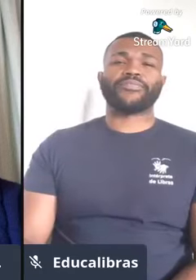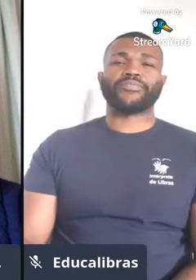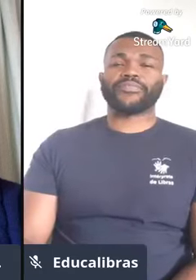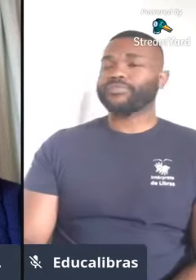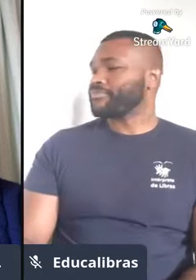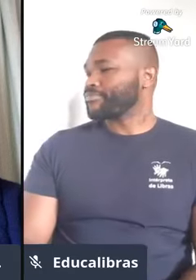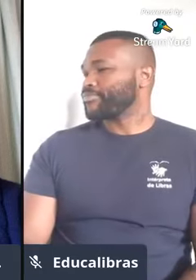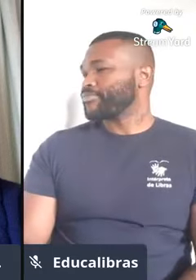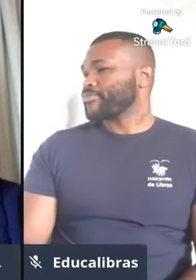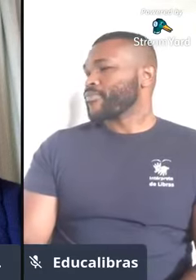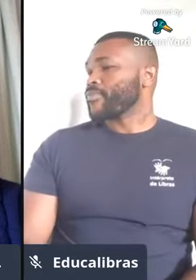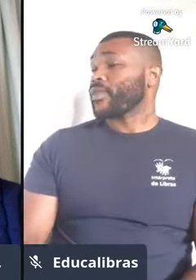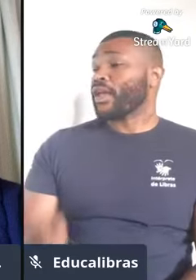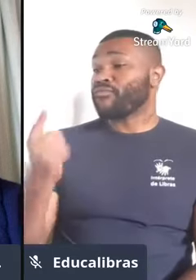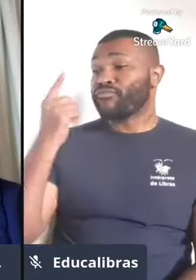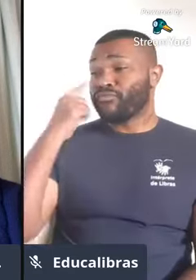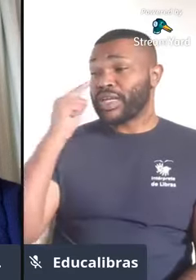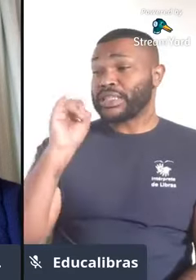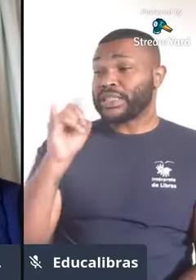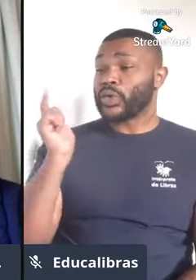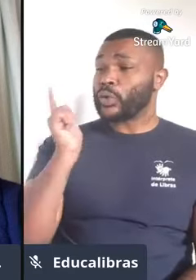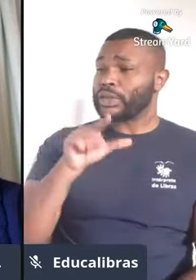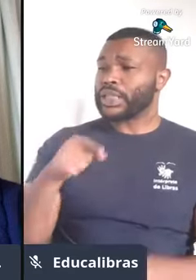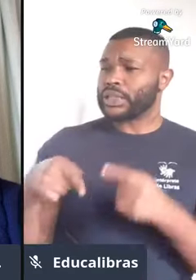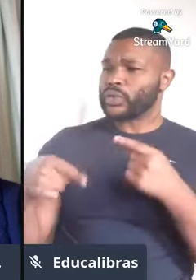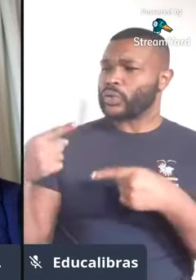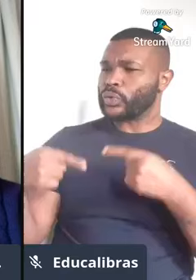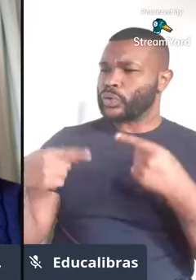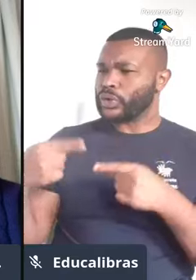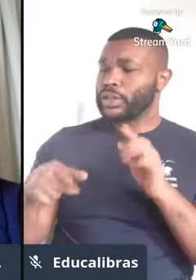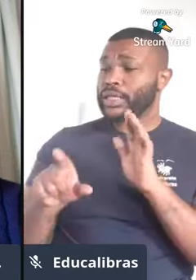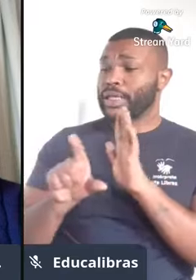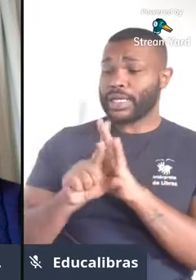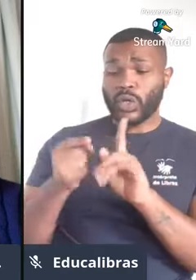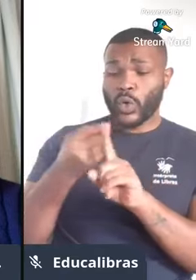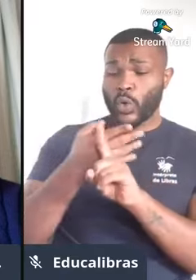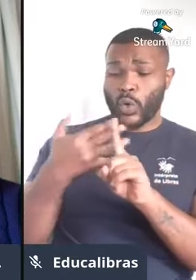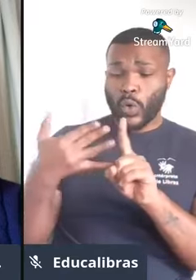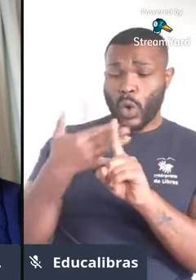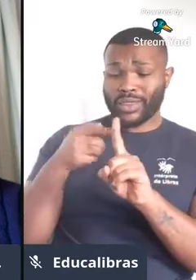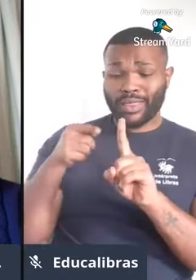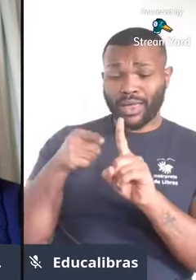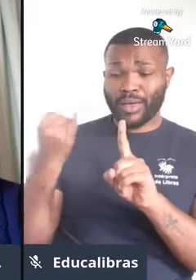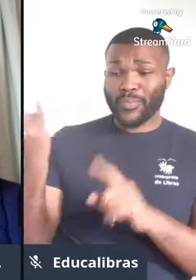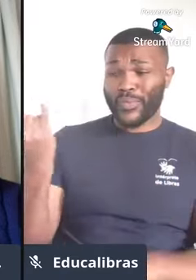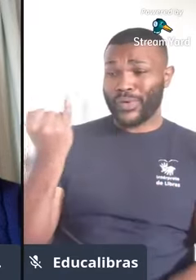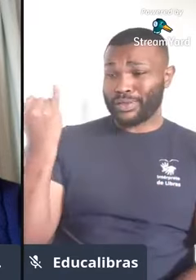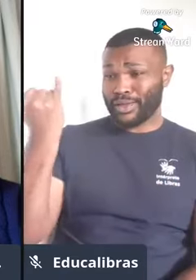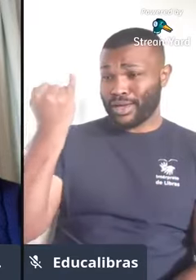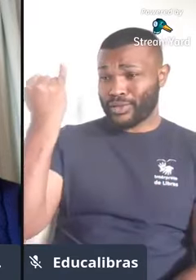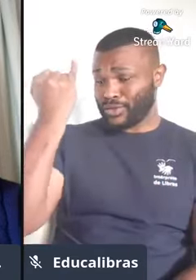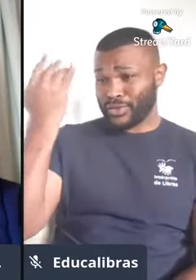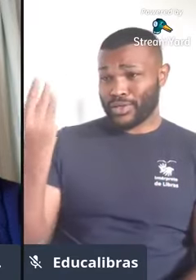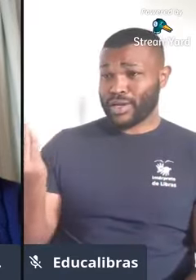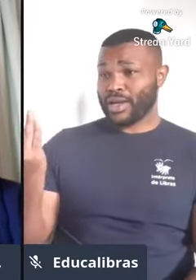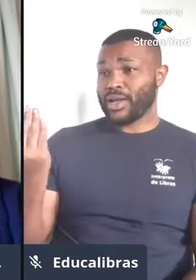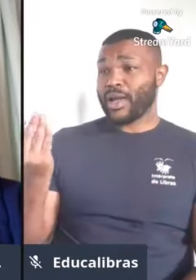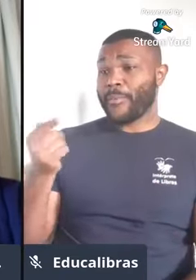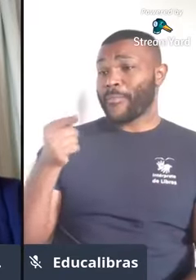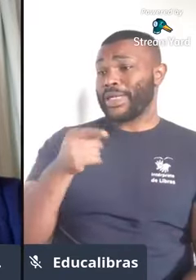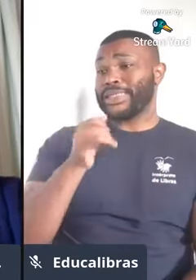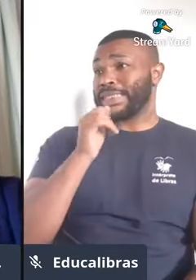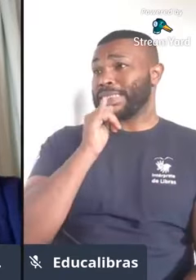Vamos ver se a gente consegue discutir um pouco. A lei de cotas é muito importante, mas não é uma panaceia que serve para tudo e